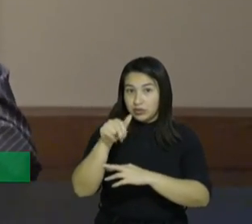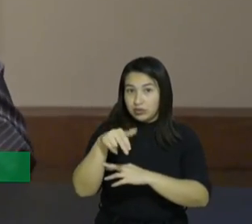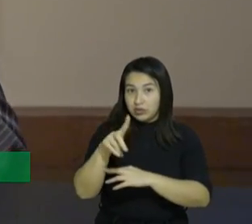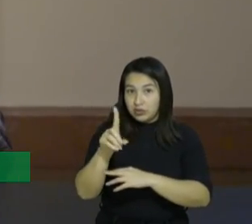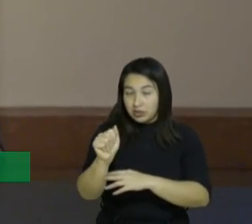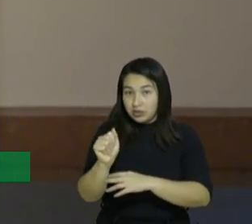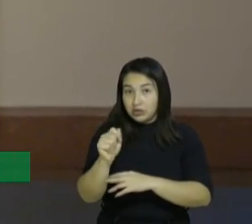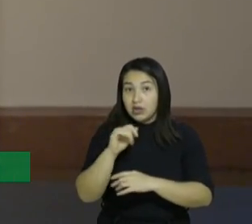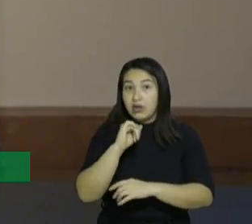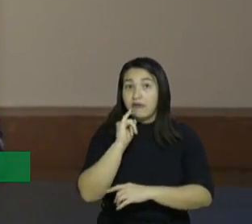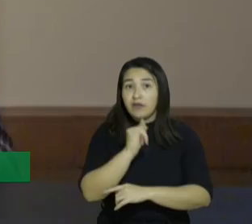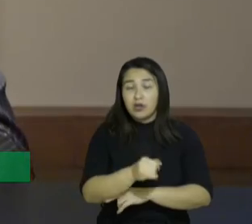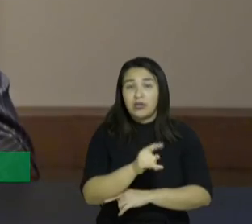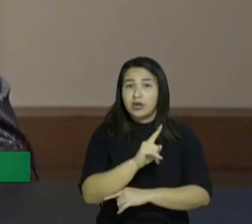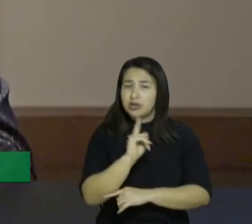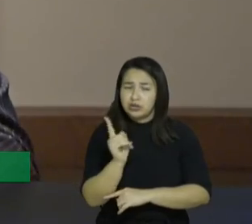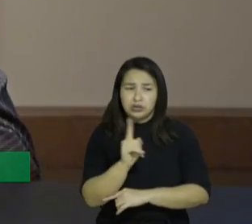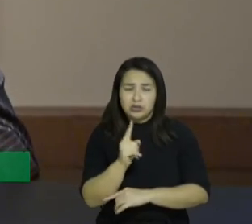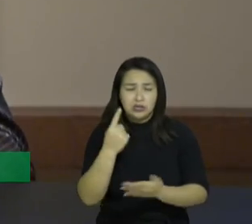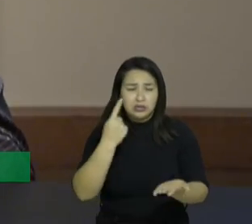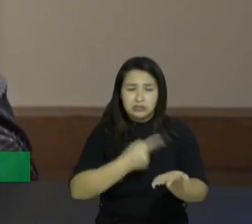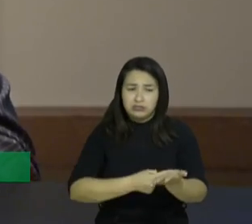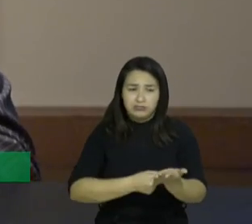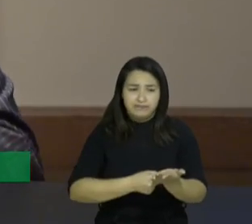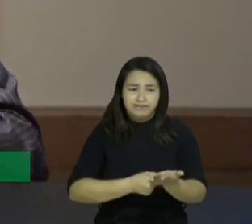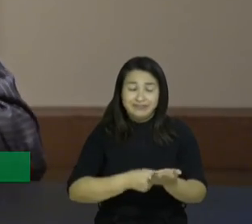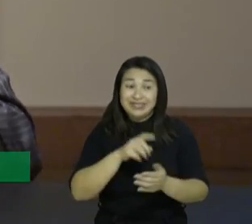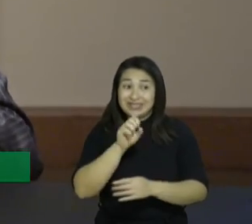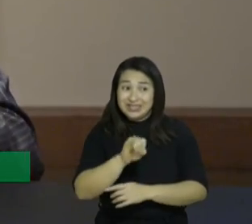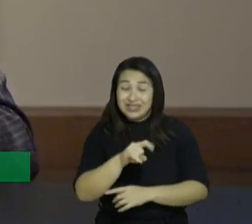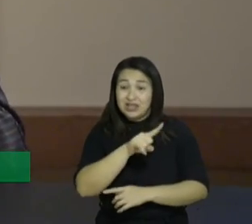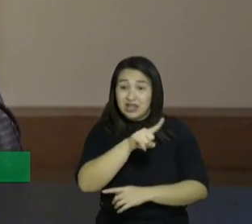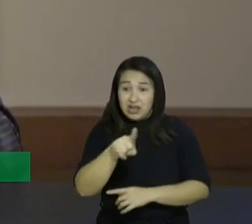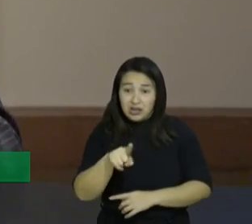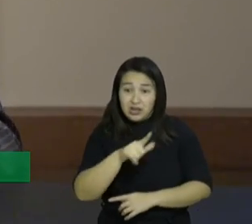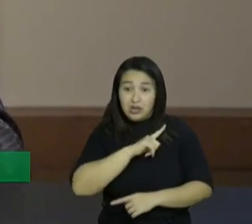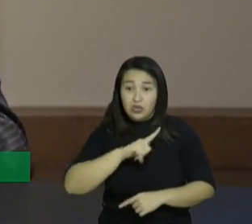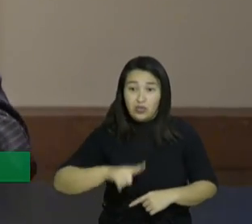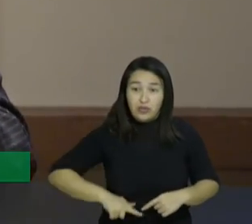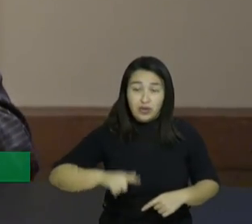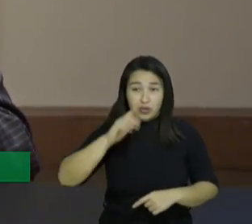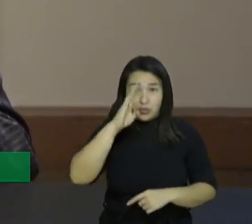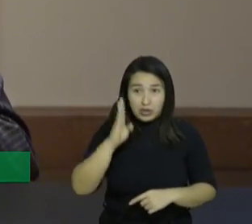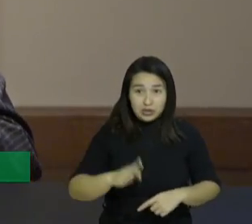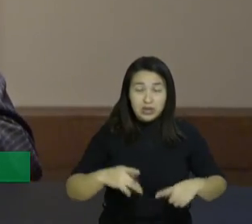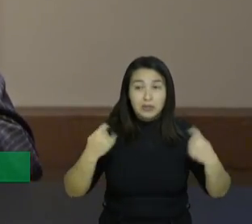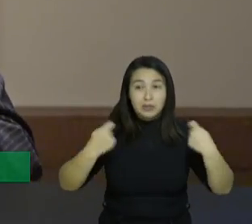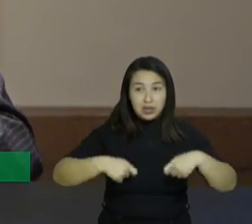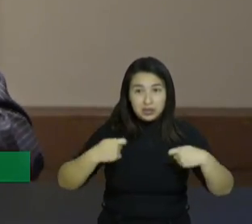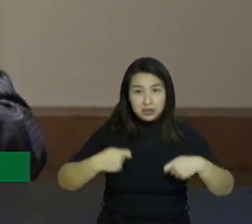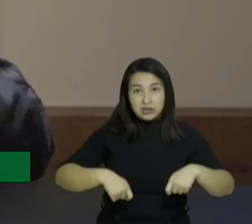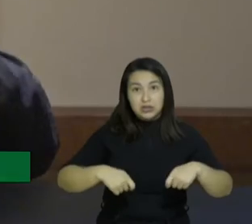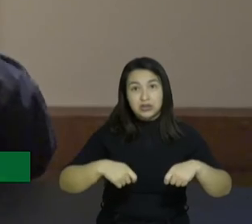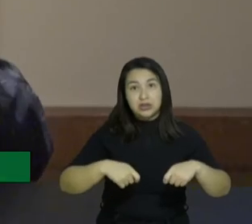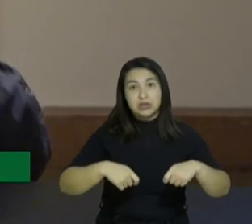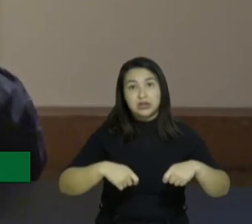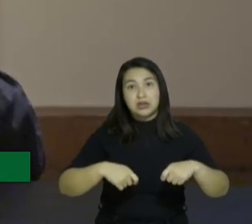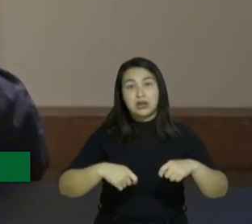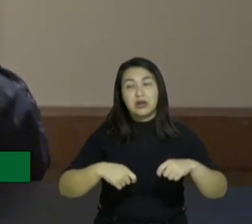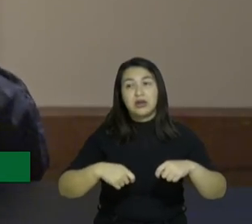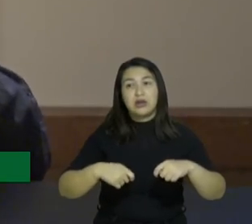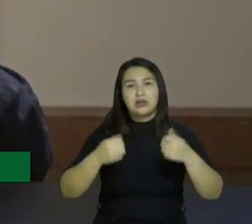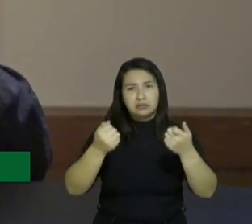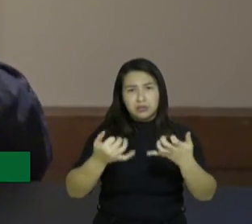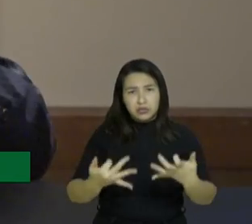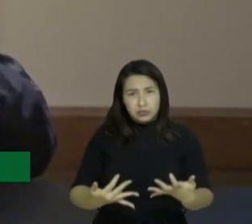ratificaria esse pré-acordo sem novas garantias e com sanções sendo adicionadas Então tudo isso que tá